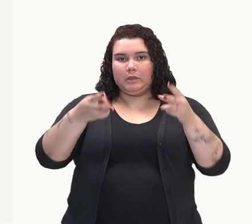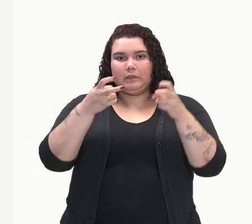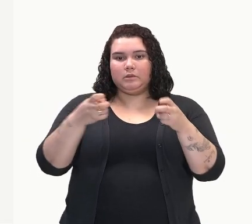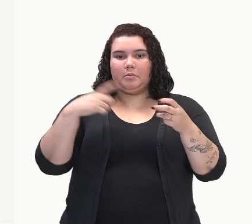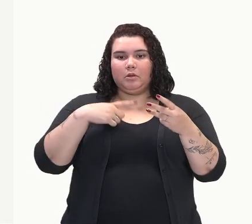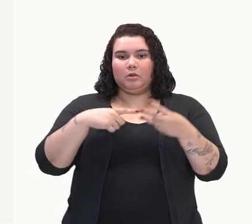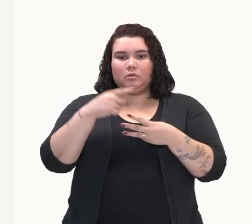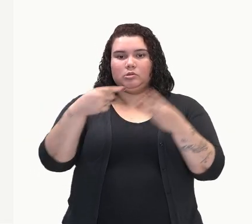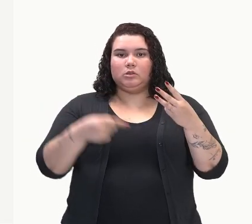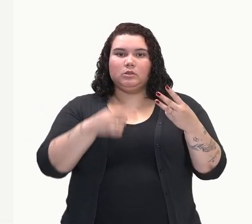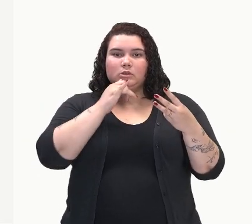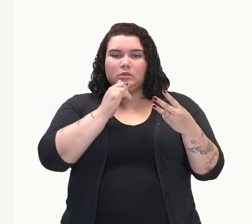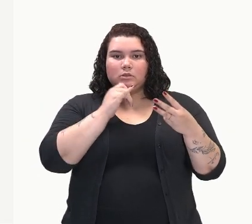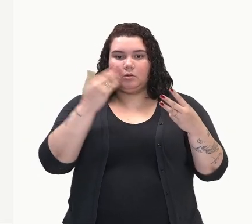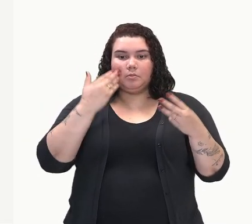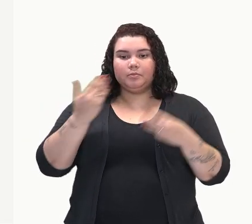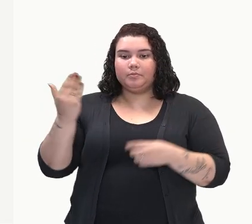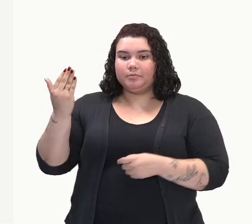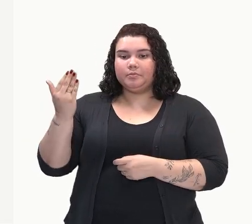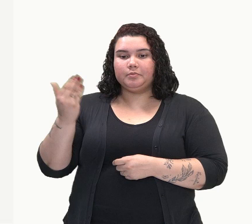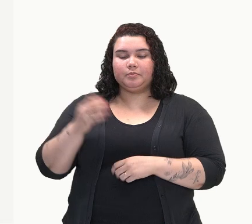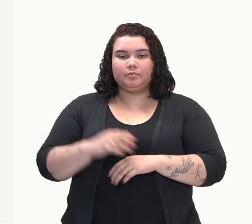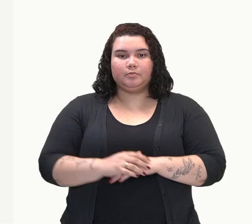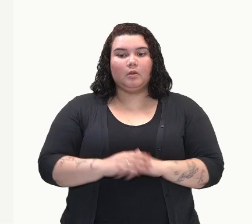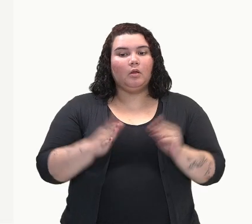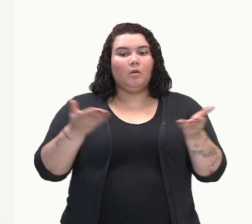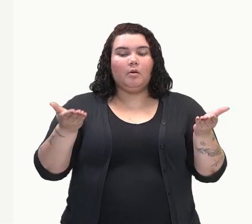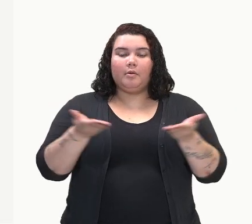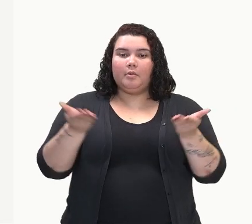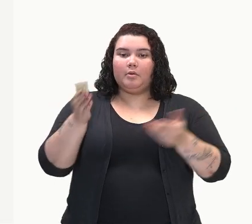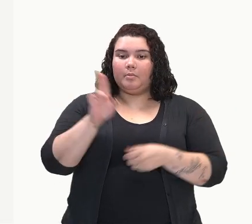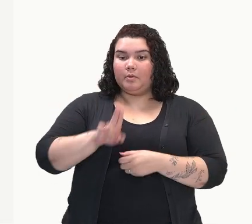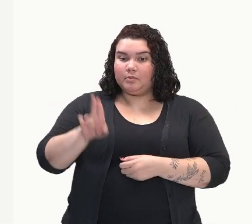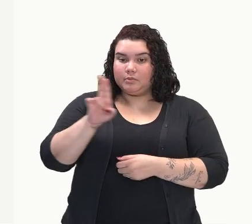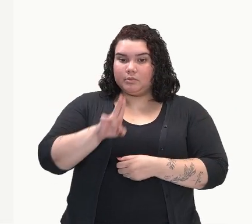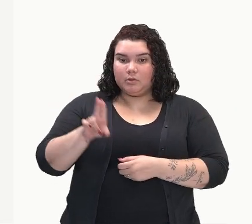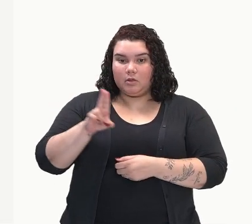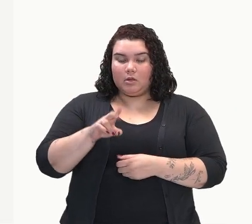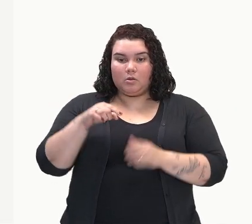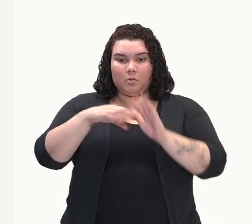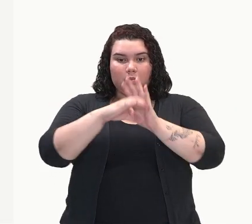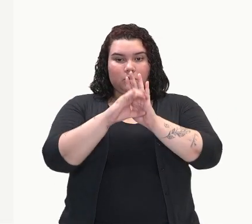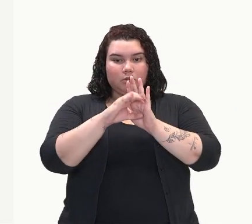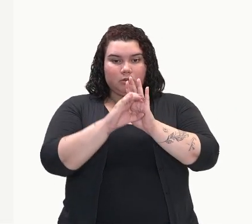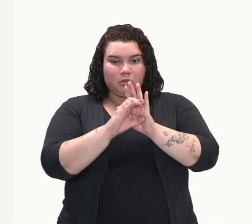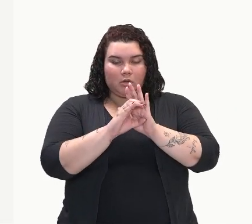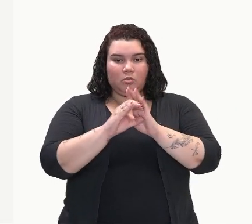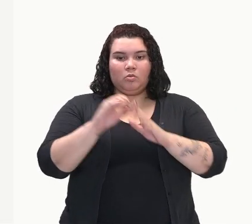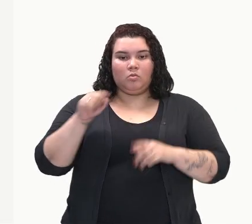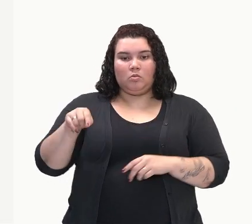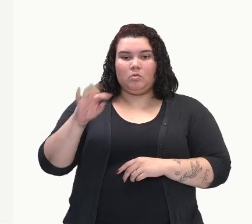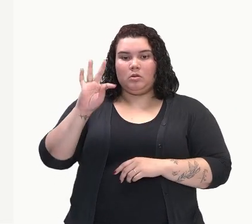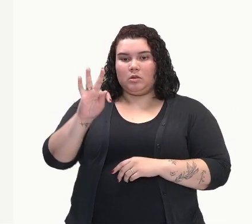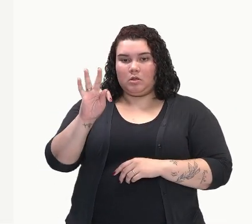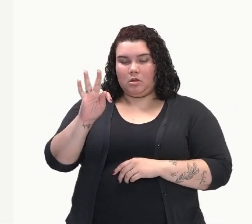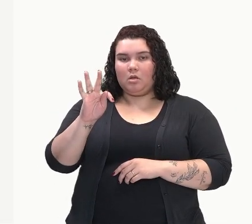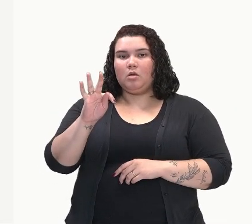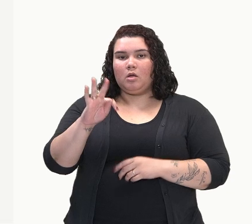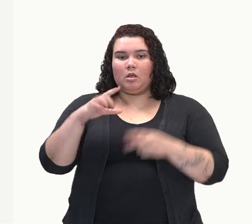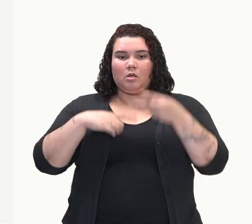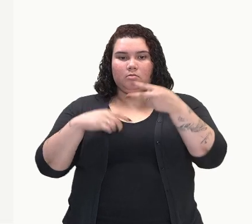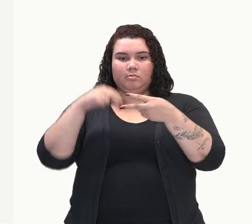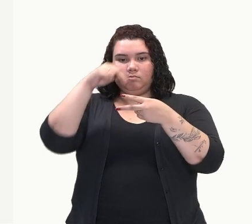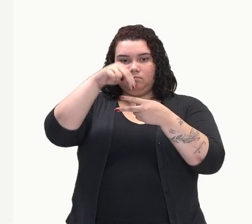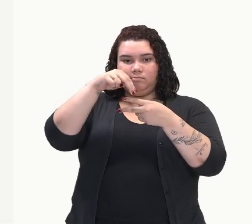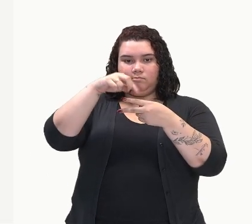ok? Agora, para que a gente utilize esse conceito aqui do trabalho de uma força qualquer, a gente